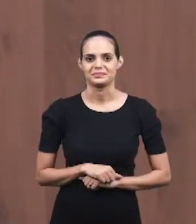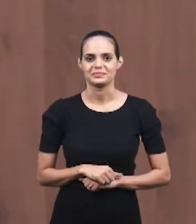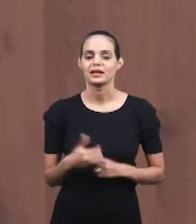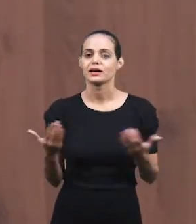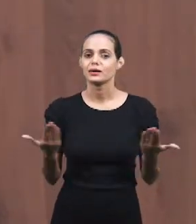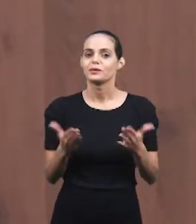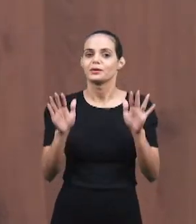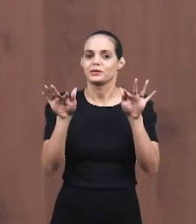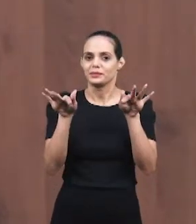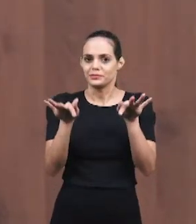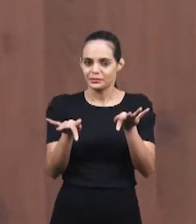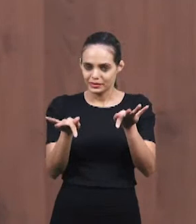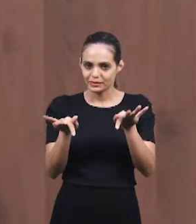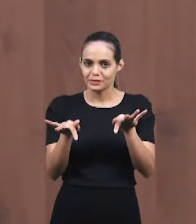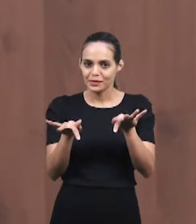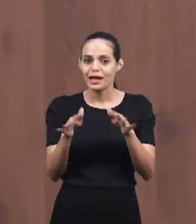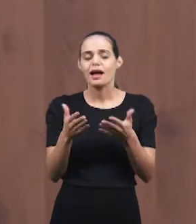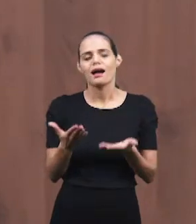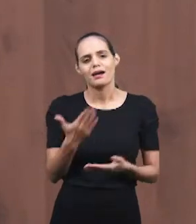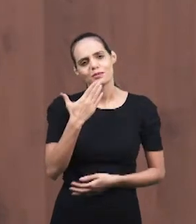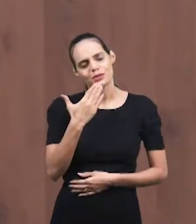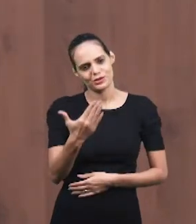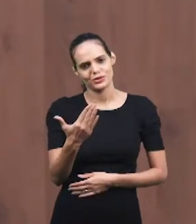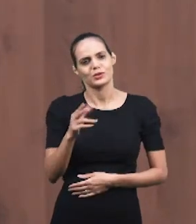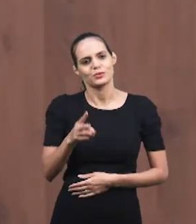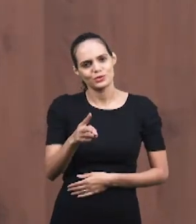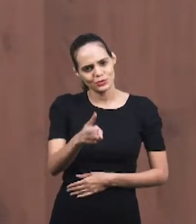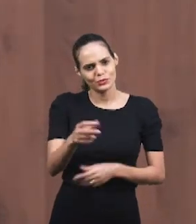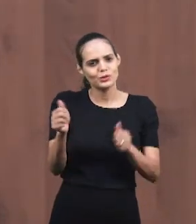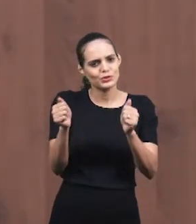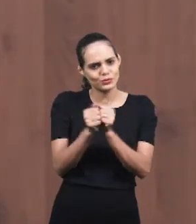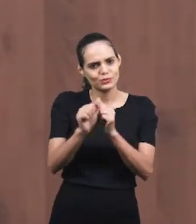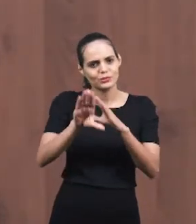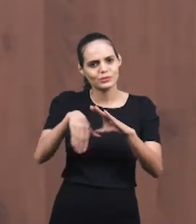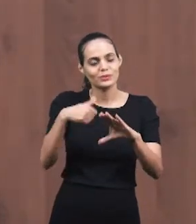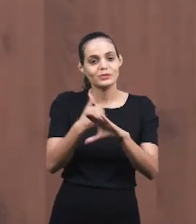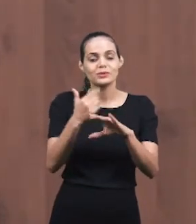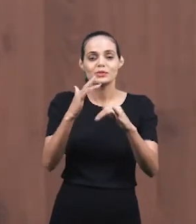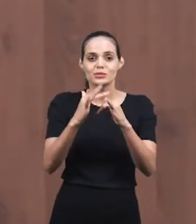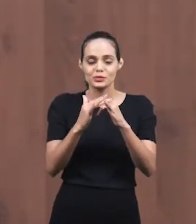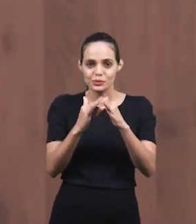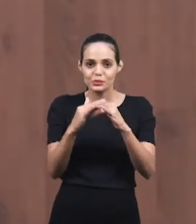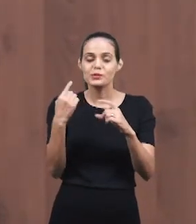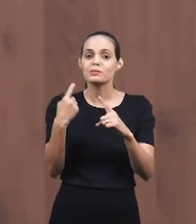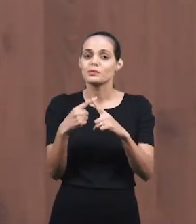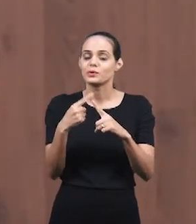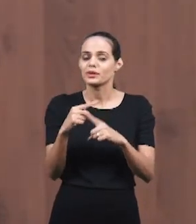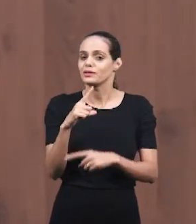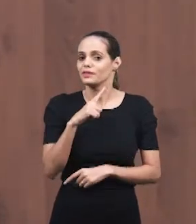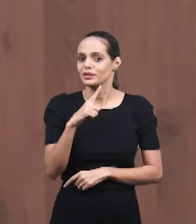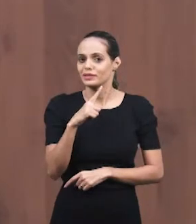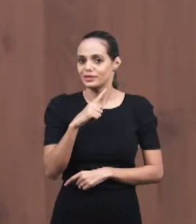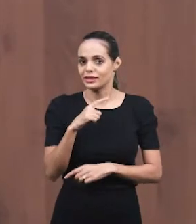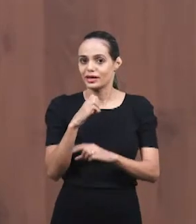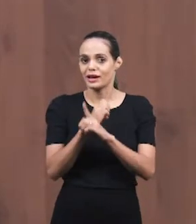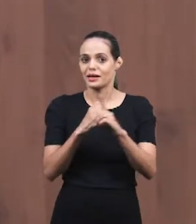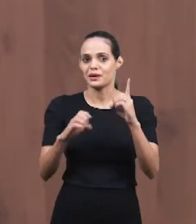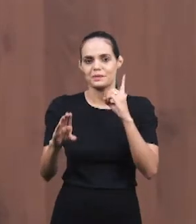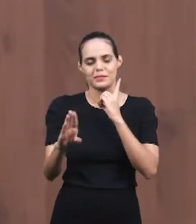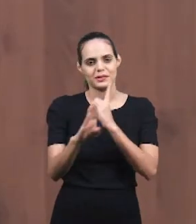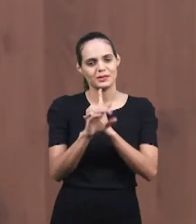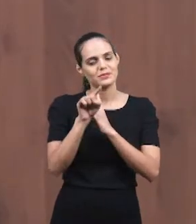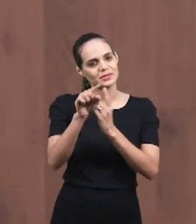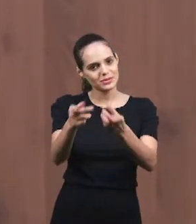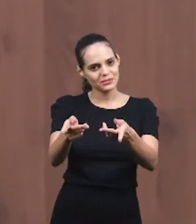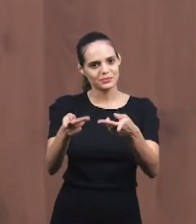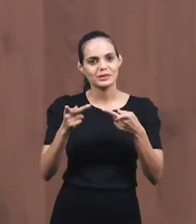essa parte, eu quero recomendar que você permaneça conosco no nosso canal de YouTube, porque daqui a pouco nós teremos a Escola Bíblica Dominical e você